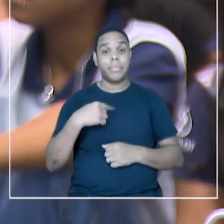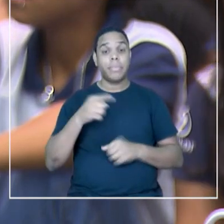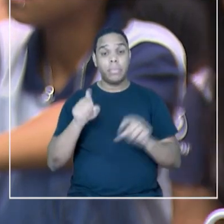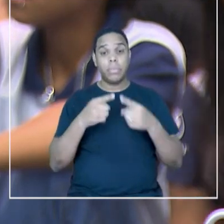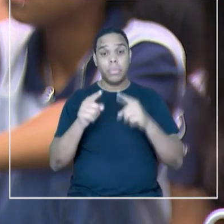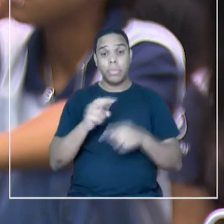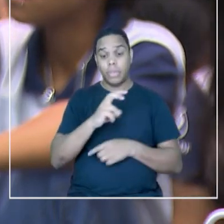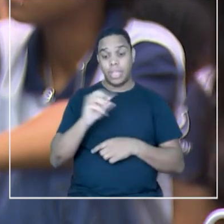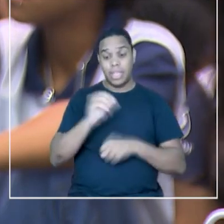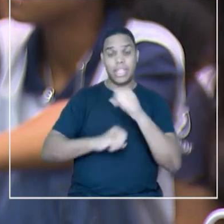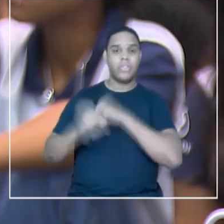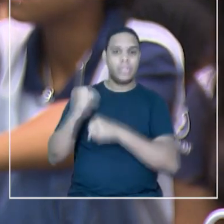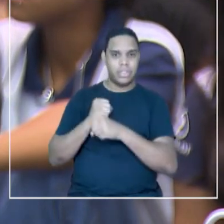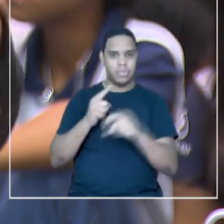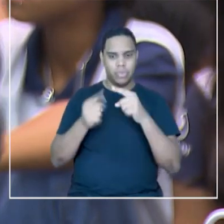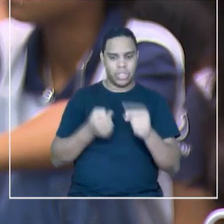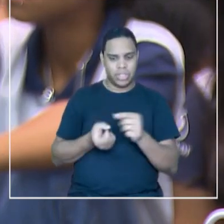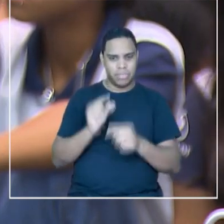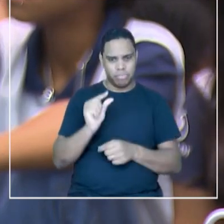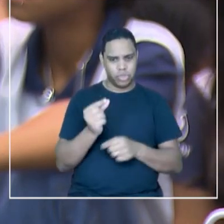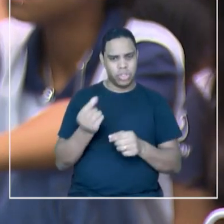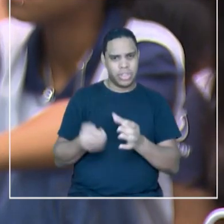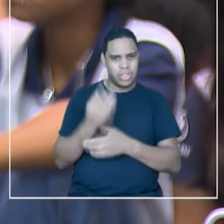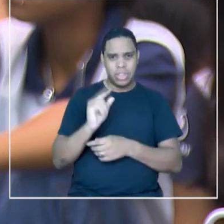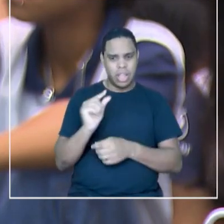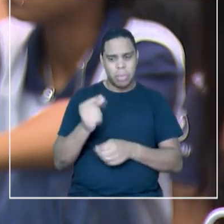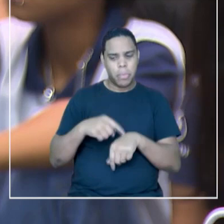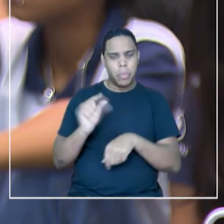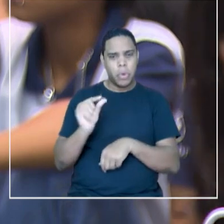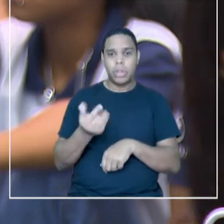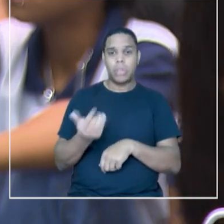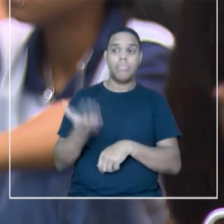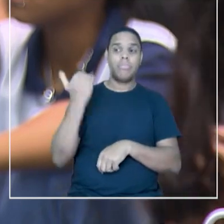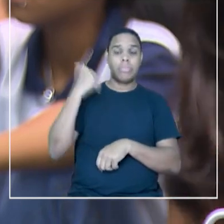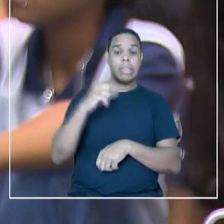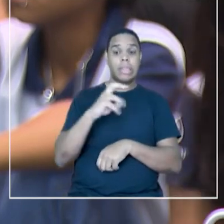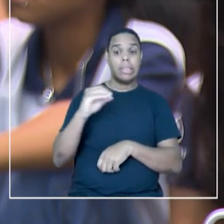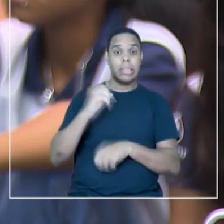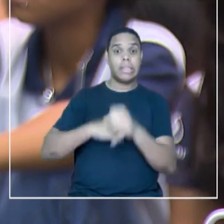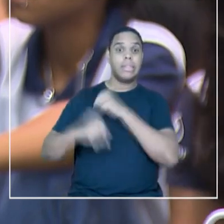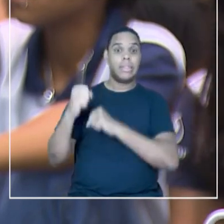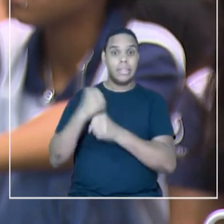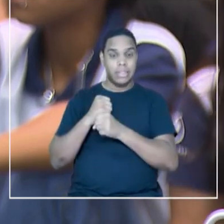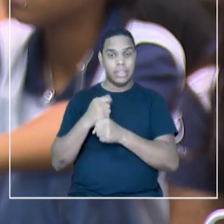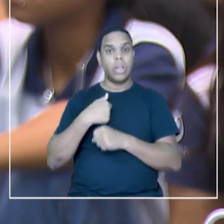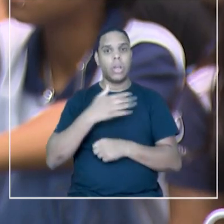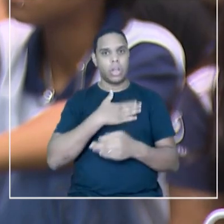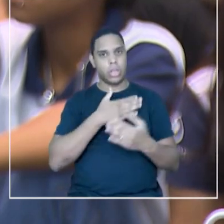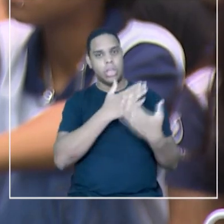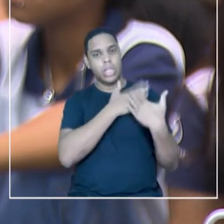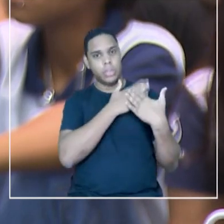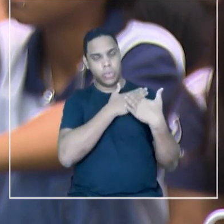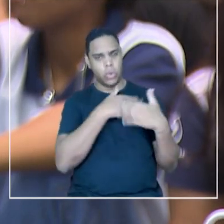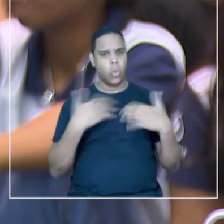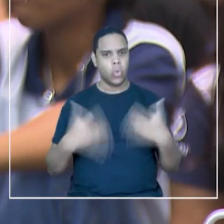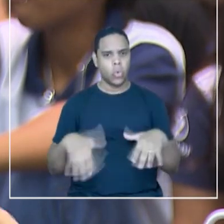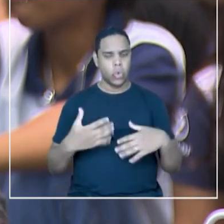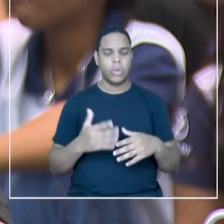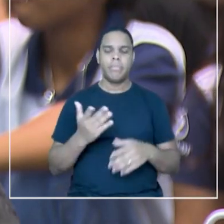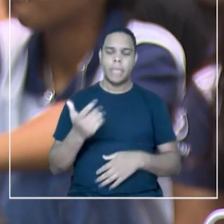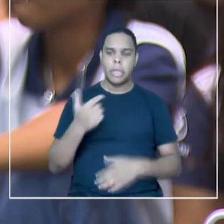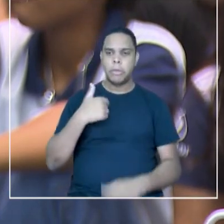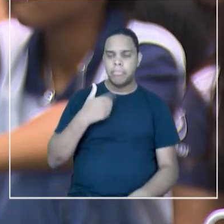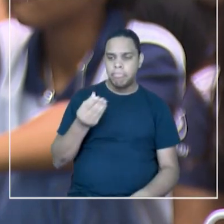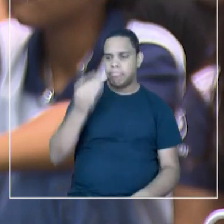500 anos. Então, a gente está falando de uma música, a segunda de 500 anos. Olha a minha responsabilidade de mexer também, né, nela. E aí eu entendi que,